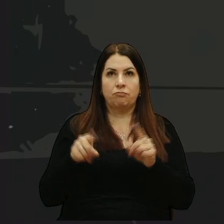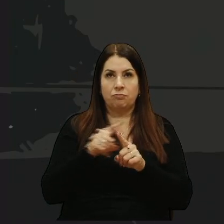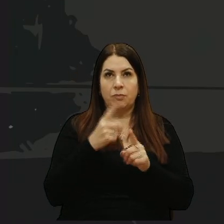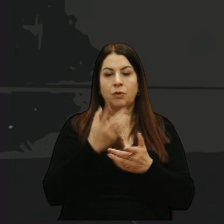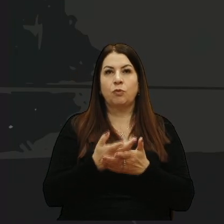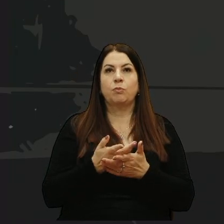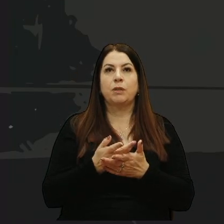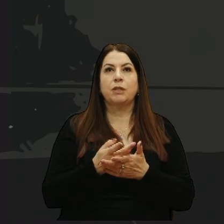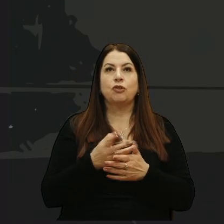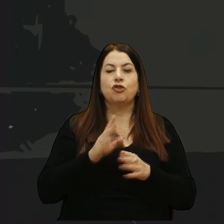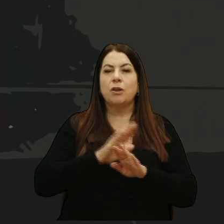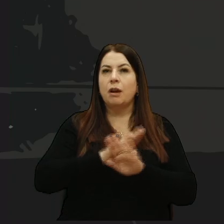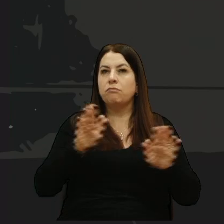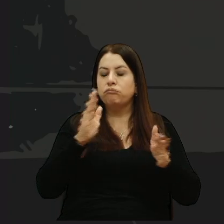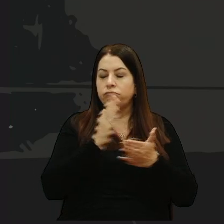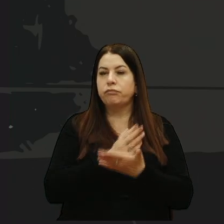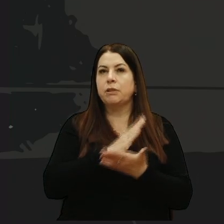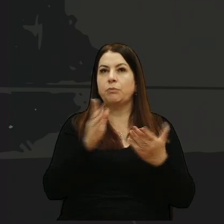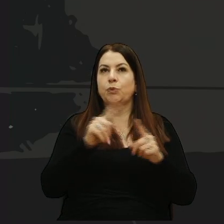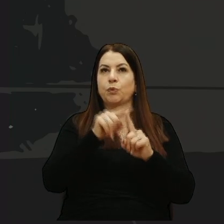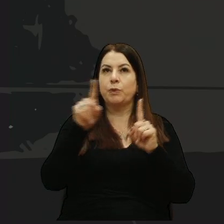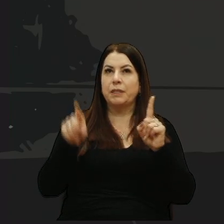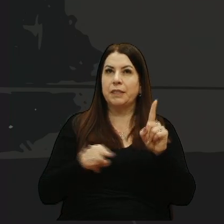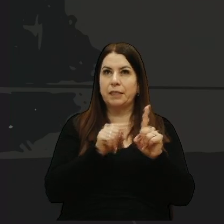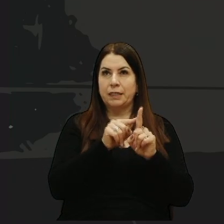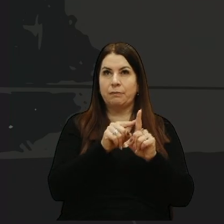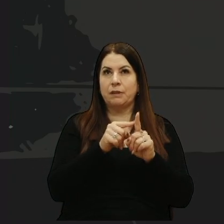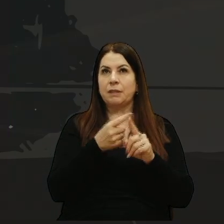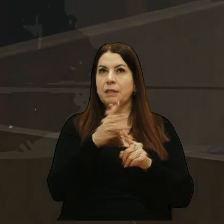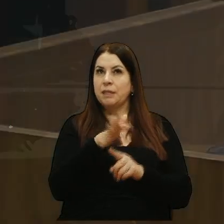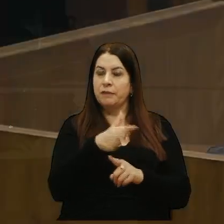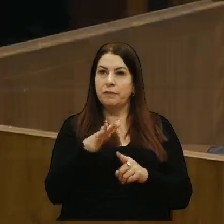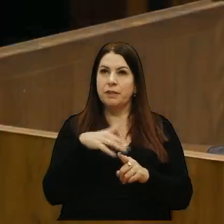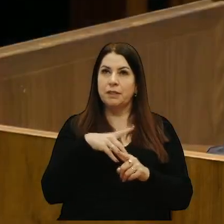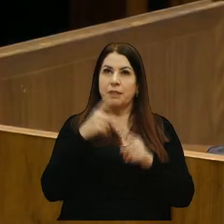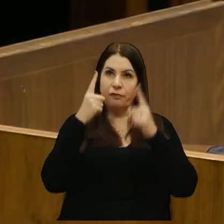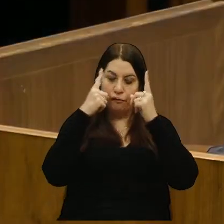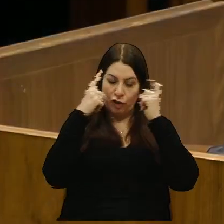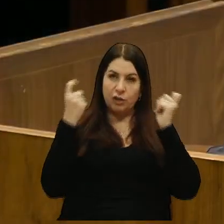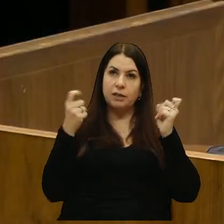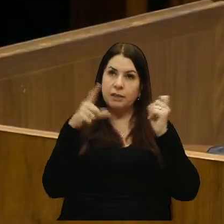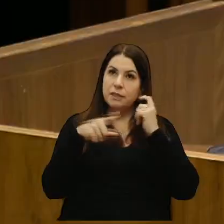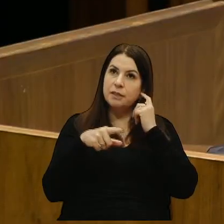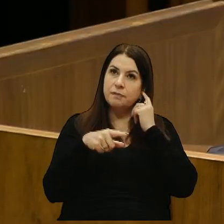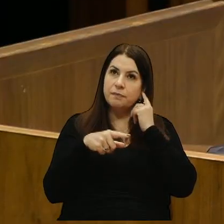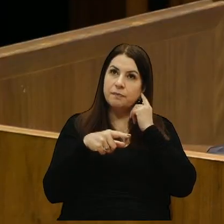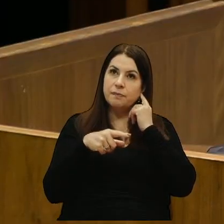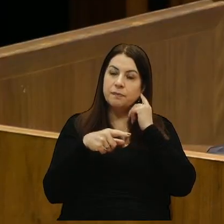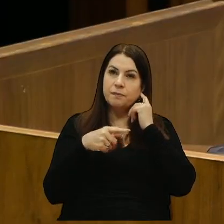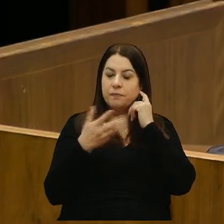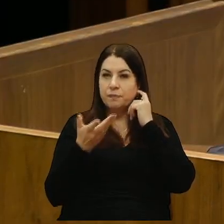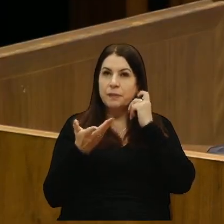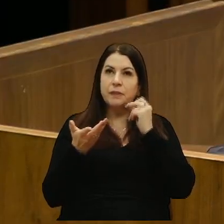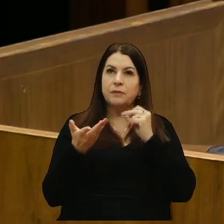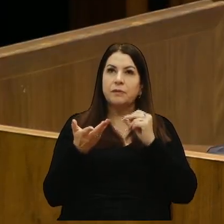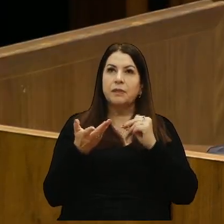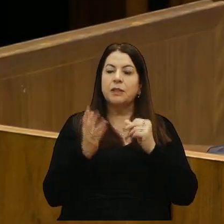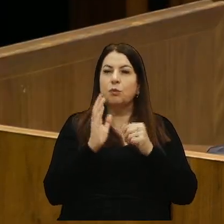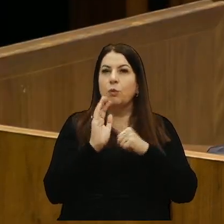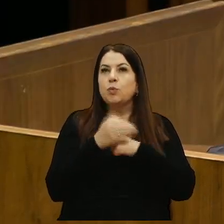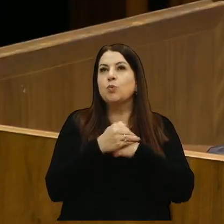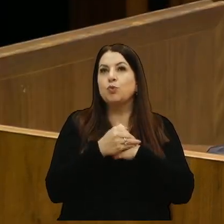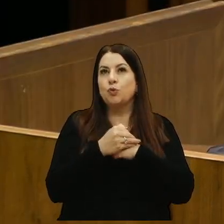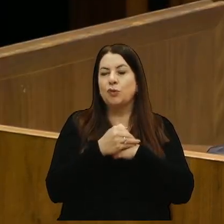de romper com o ciclo que muitas vezes da violência é, de certa forma,